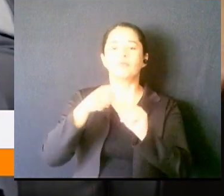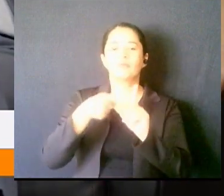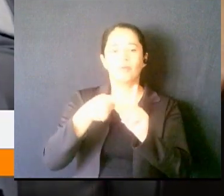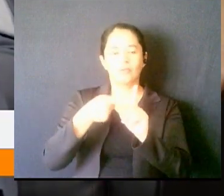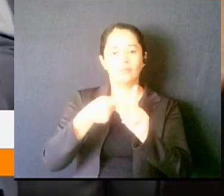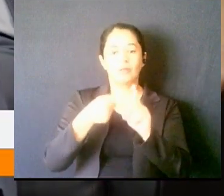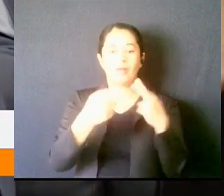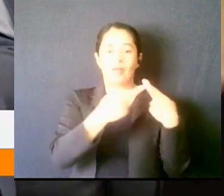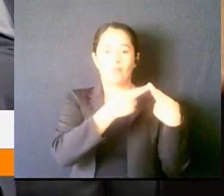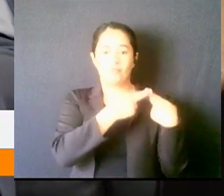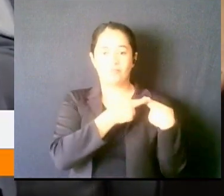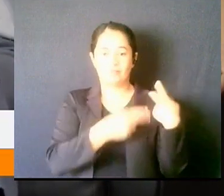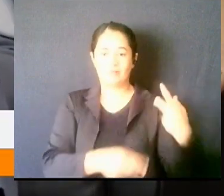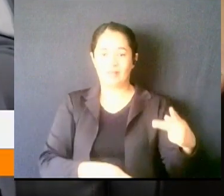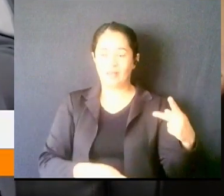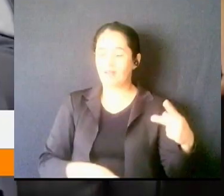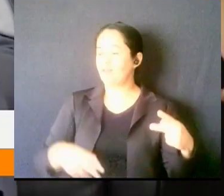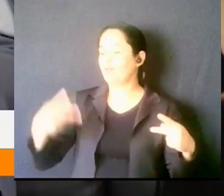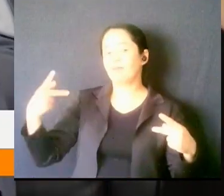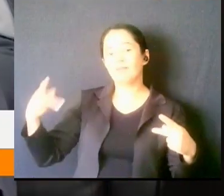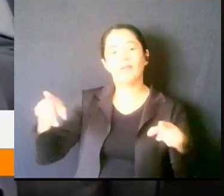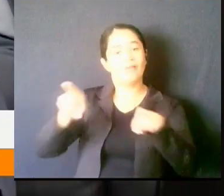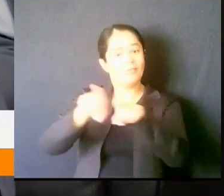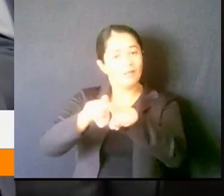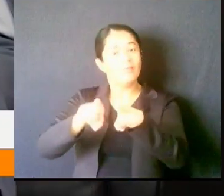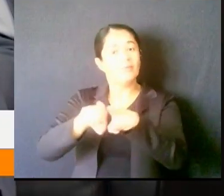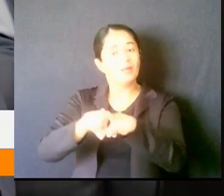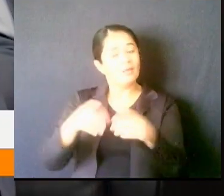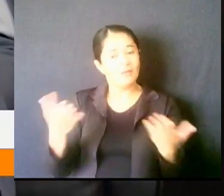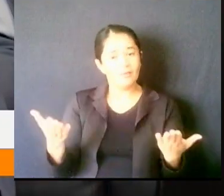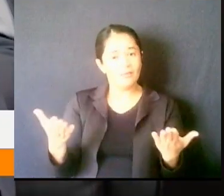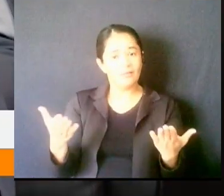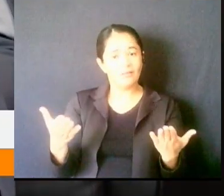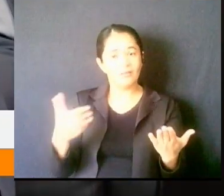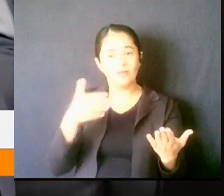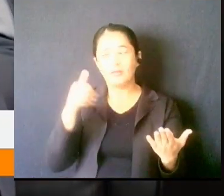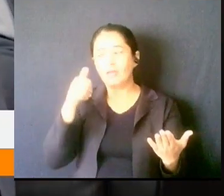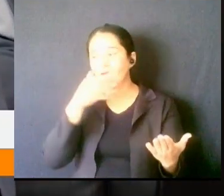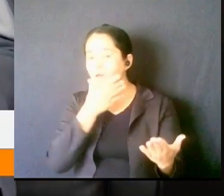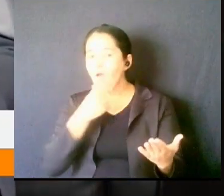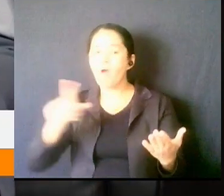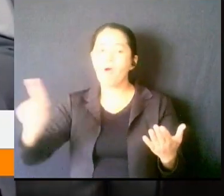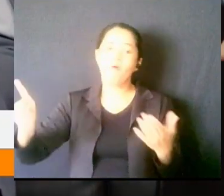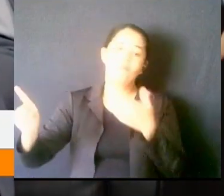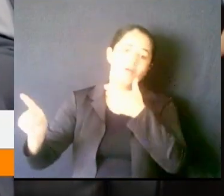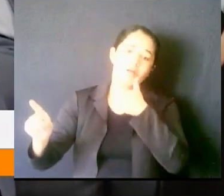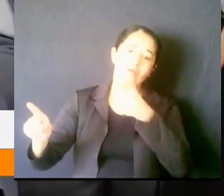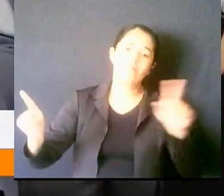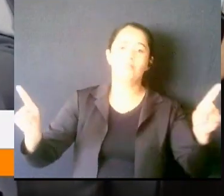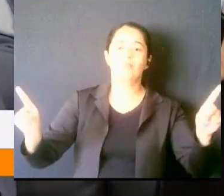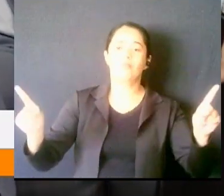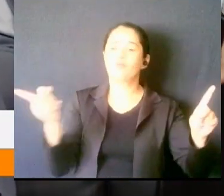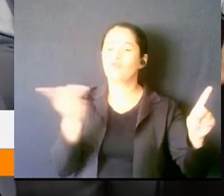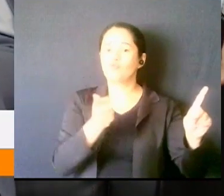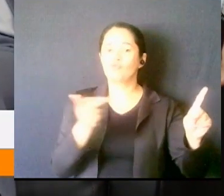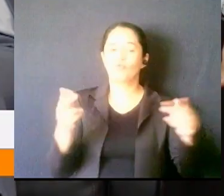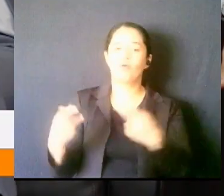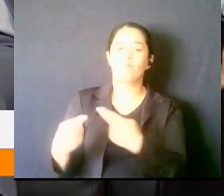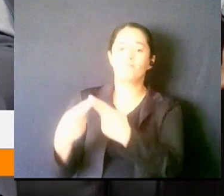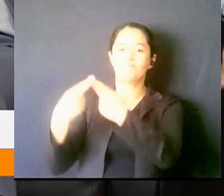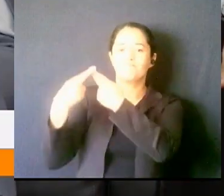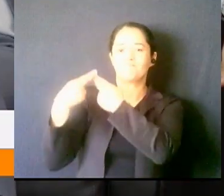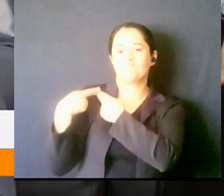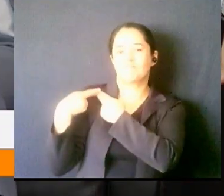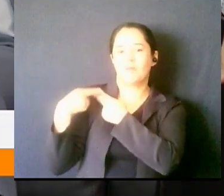ser do garoto, do menino, do homem, porque isso não é uma responsabilidade exclusiva da mulher. Tá